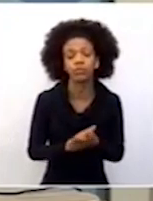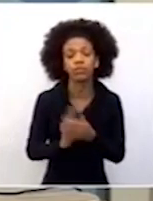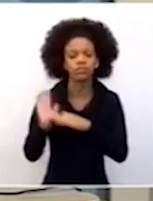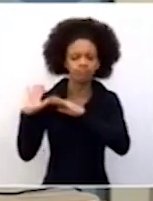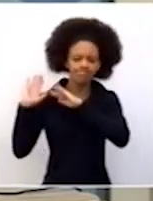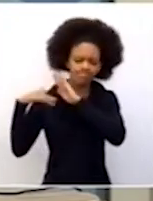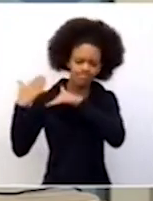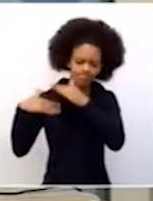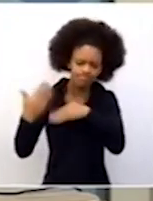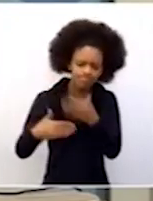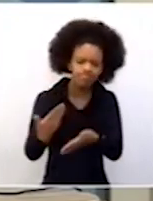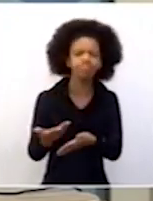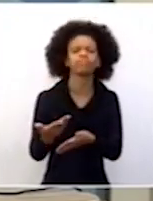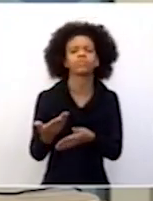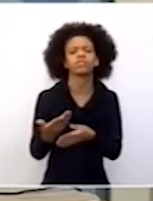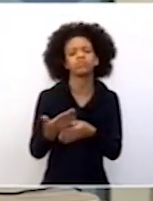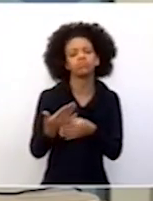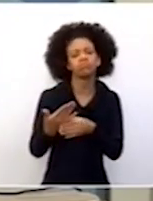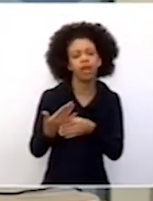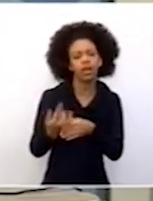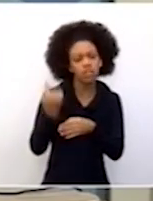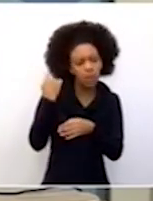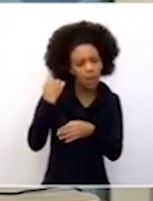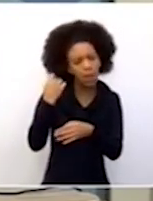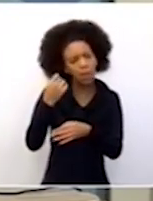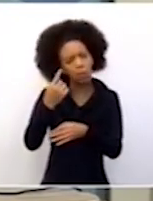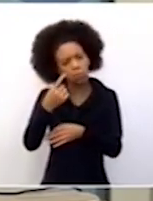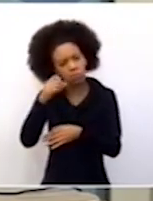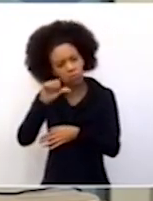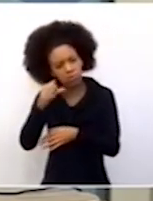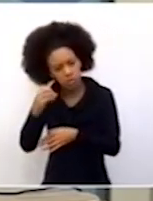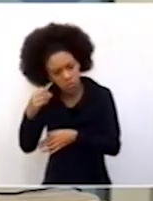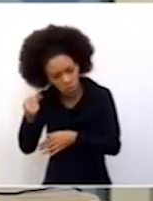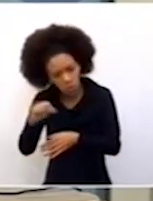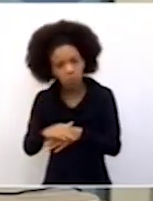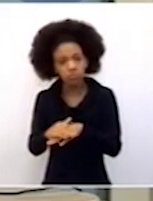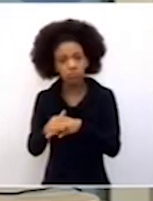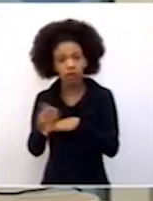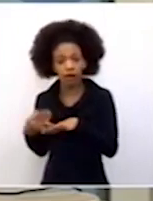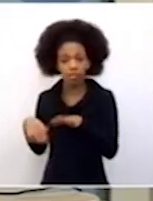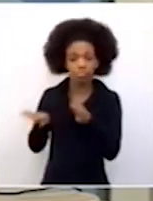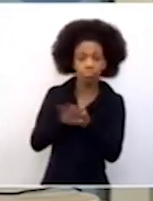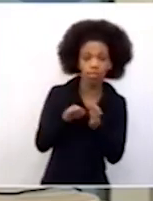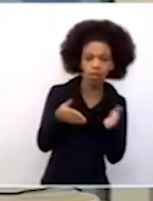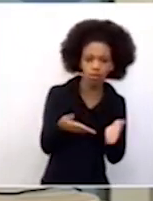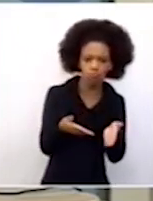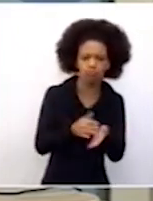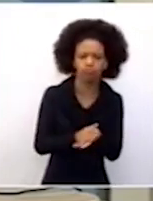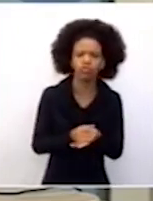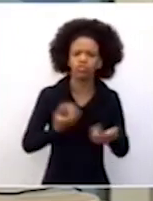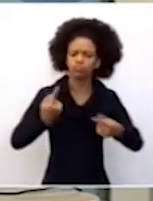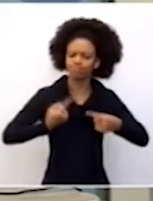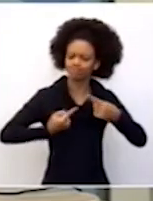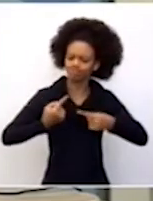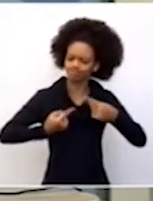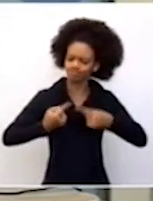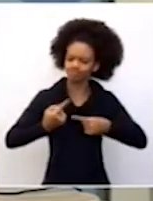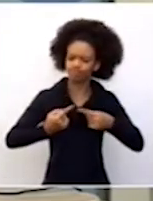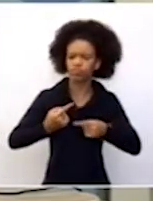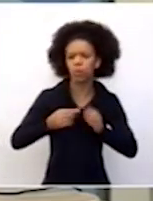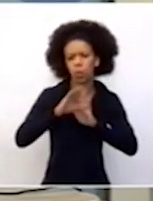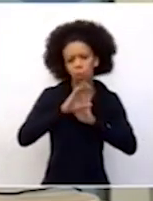né, desse tempo, desde 1908 até hoje, muitas discussões dentro da educação matemática